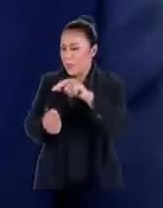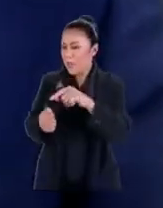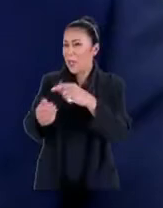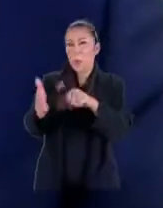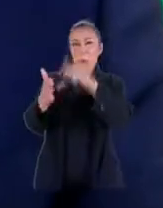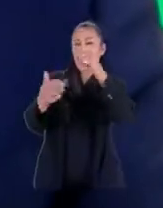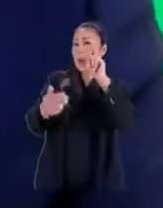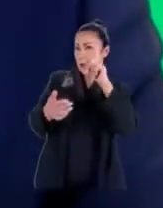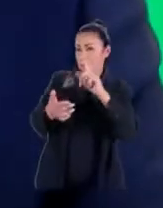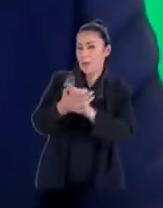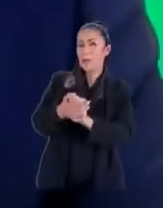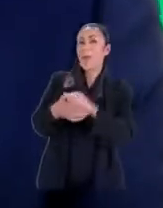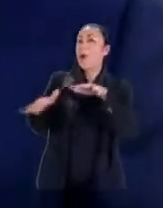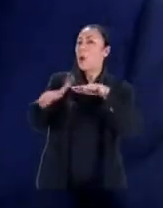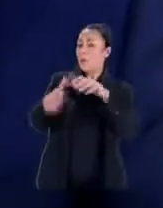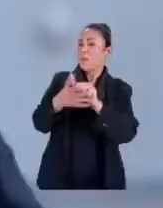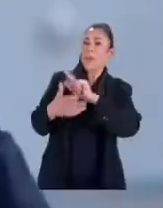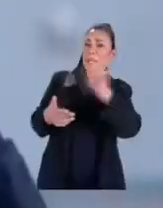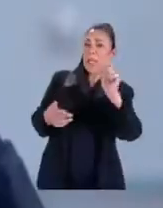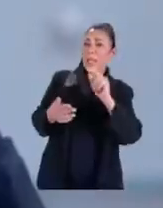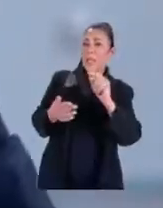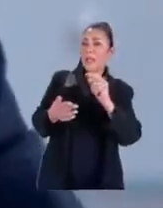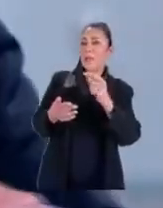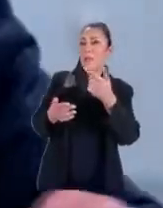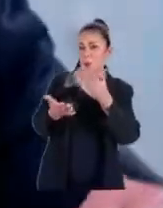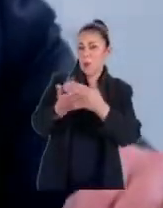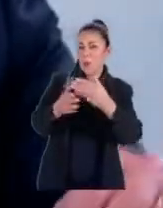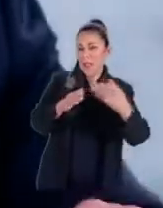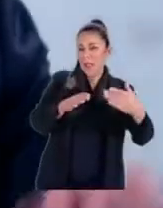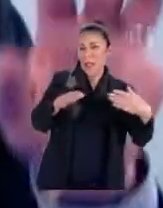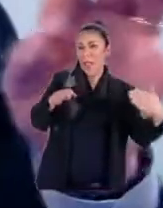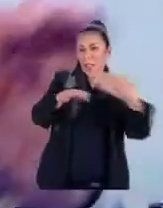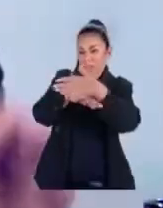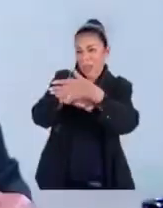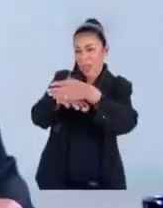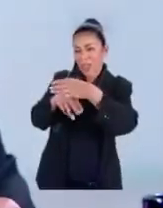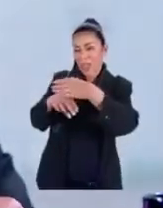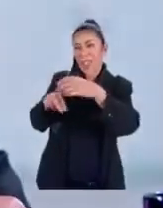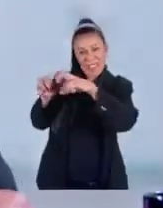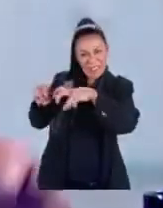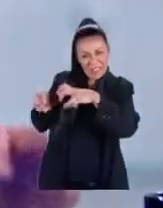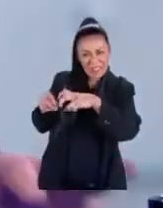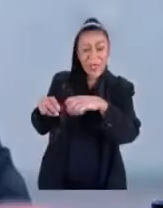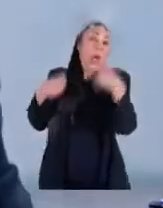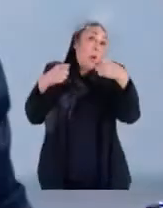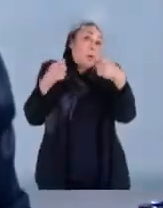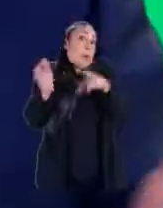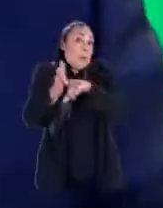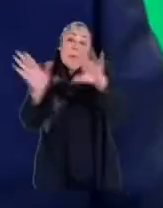O movimento sem terra. O movimento sem terra. Eles vão começar a invadir as fazendas? Vão ou não vão? Vou te dar um número aqui. Tem que perguntar.